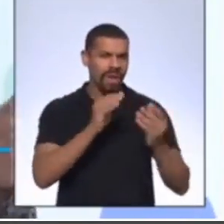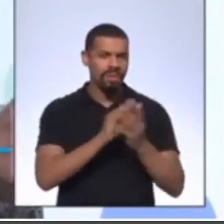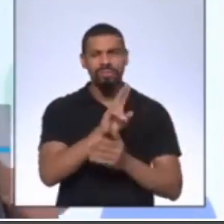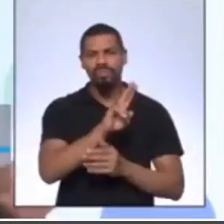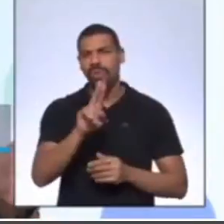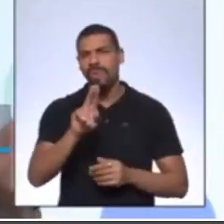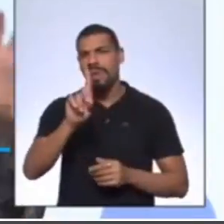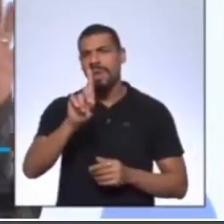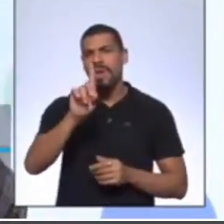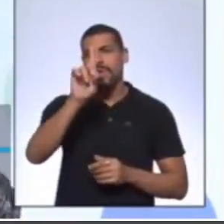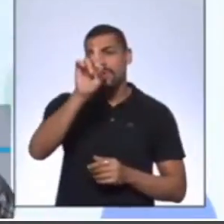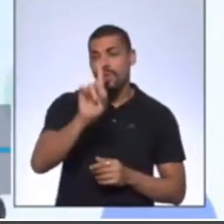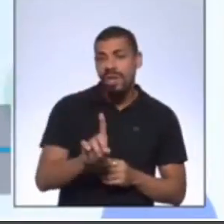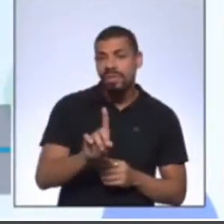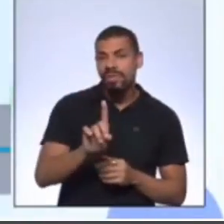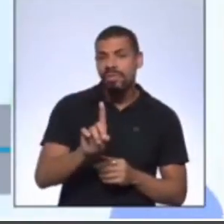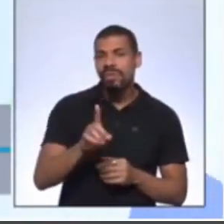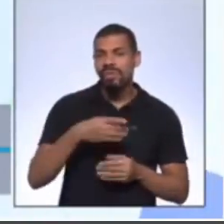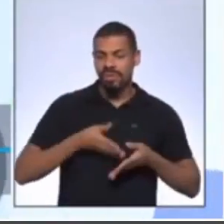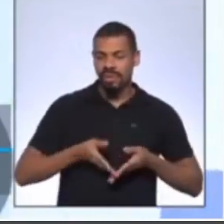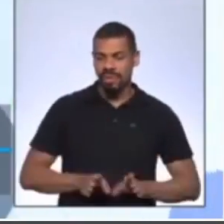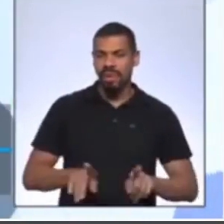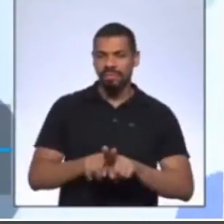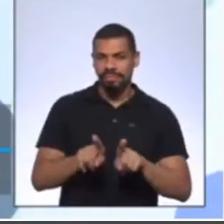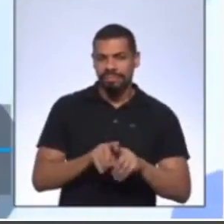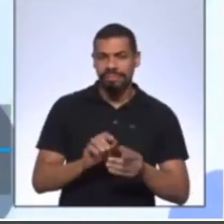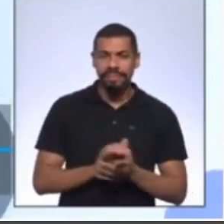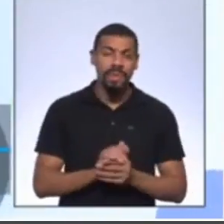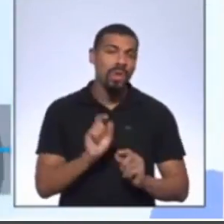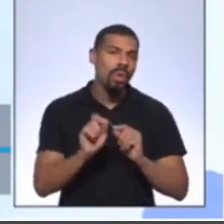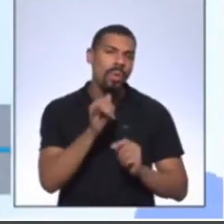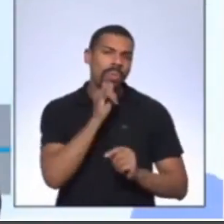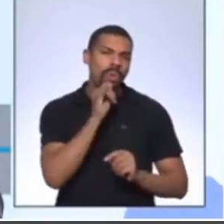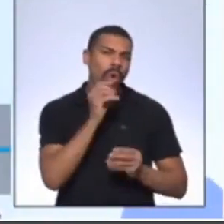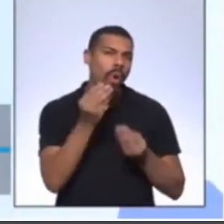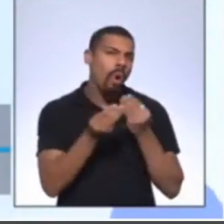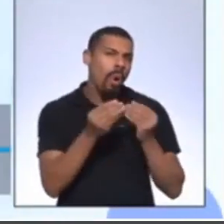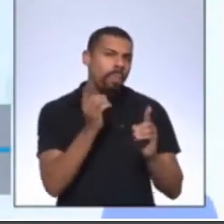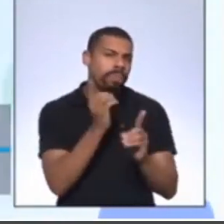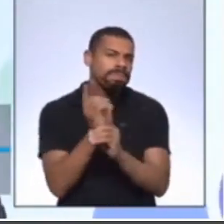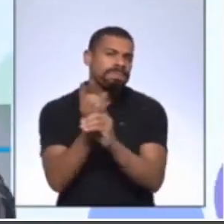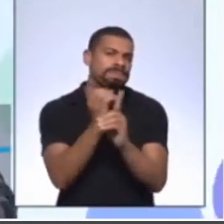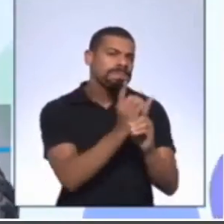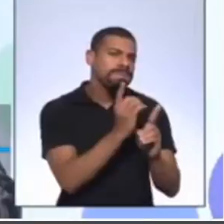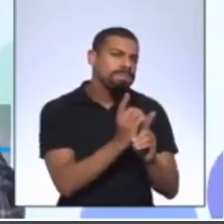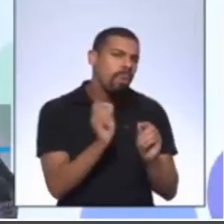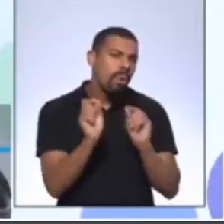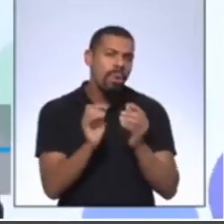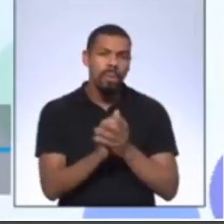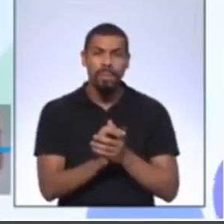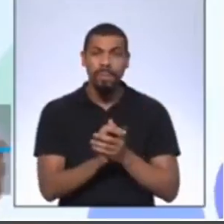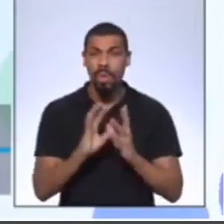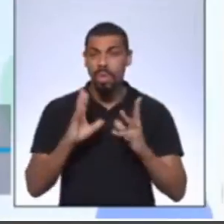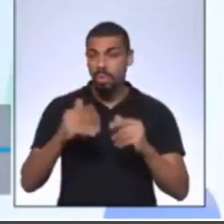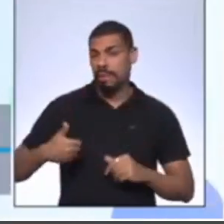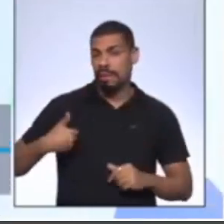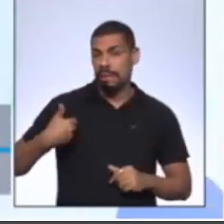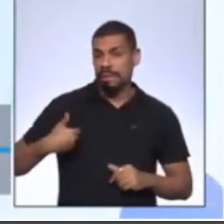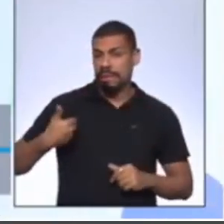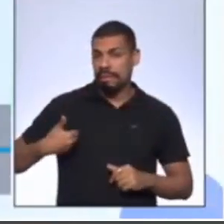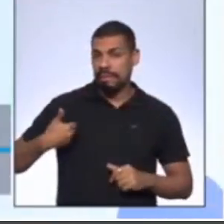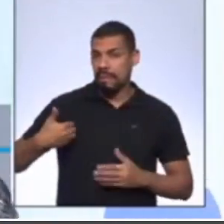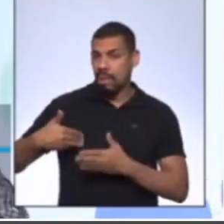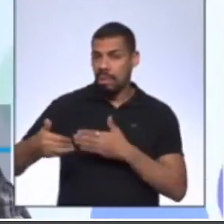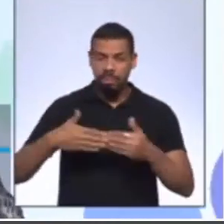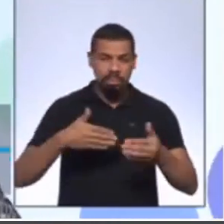então observa em né o rádio não é porque ele tinha programação para todas as faixas etárias e atinge a todos os membros da família